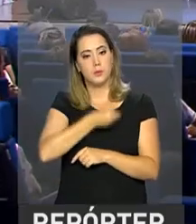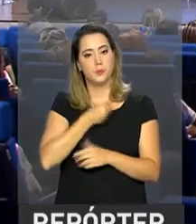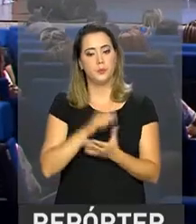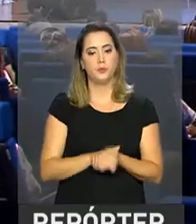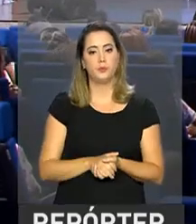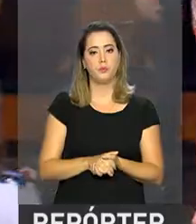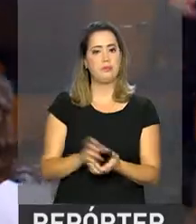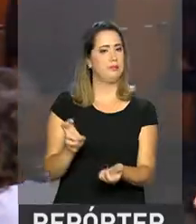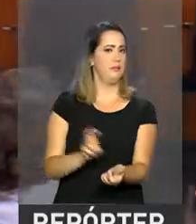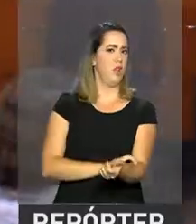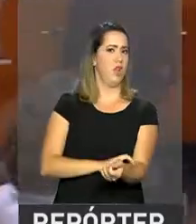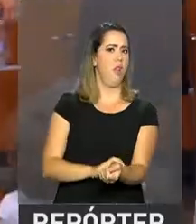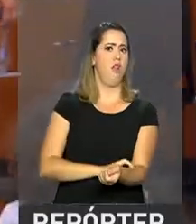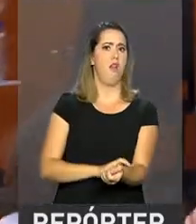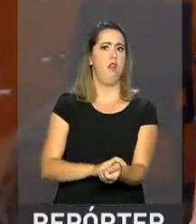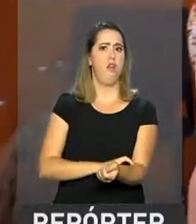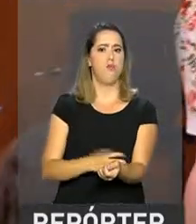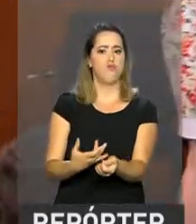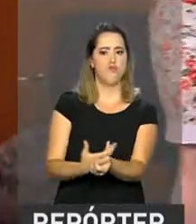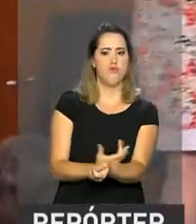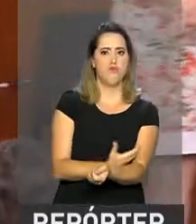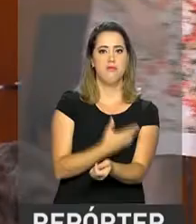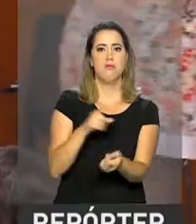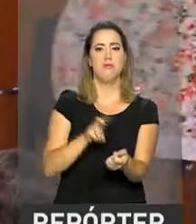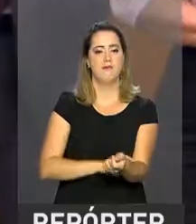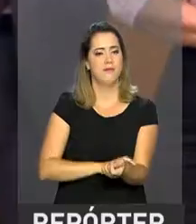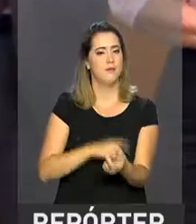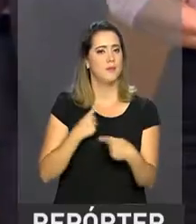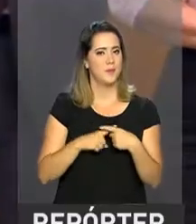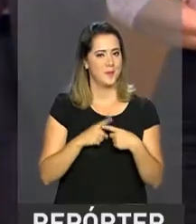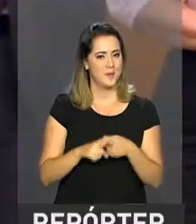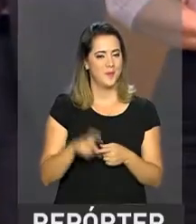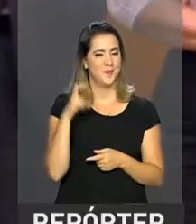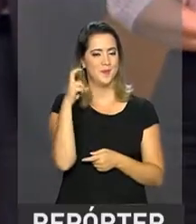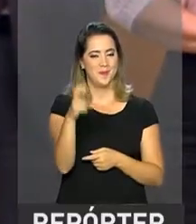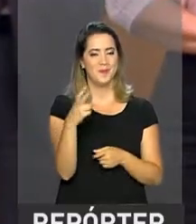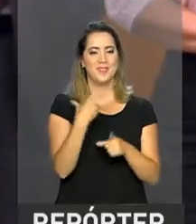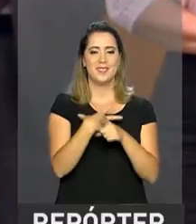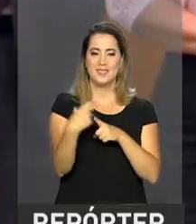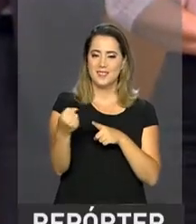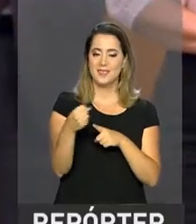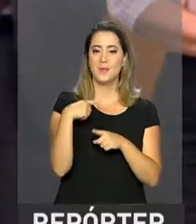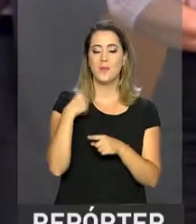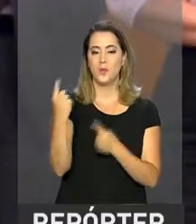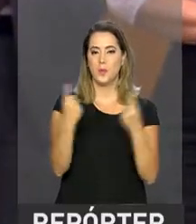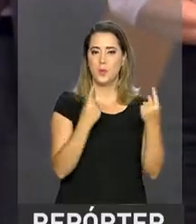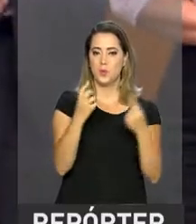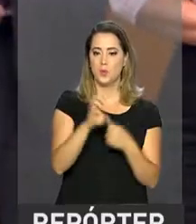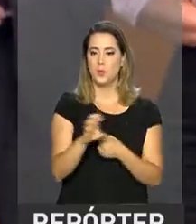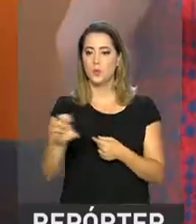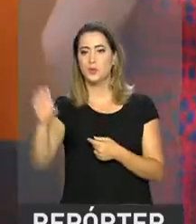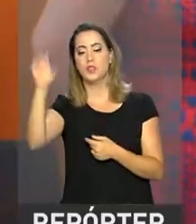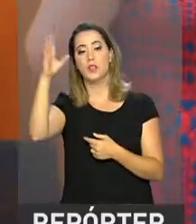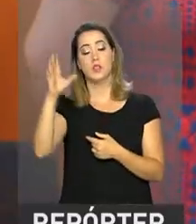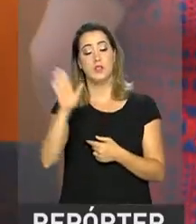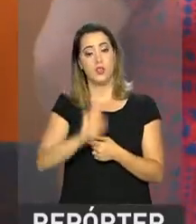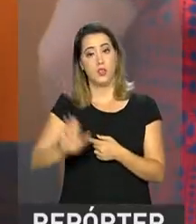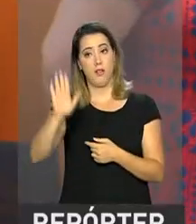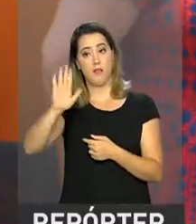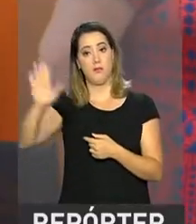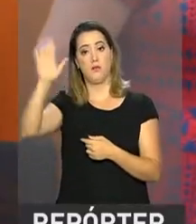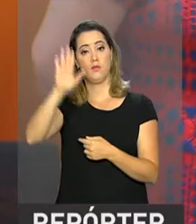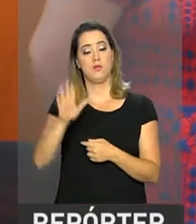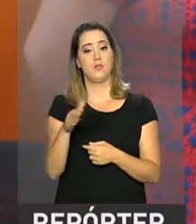e ansiedade estavam à flor da pele. Afinal, as 5 vencedoras, uma de cada região do país, leva para